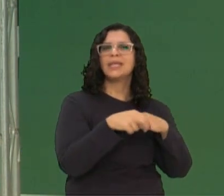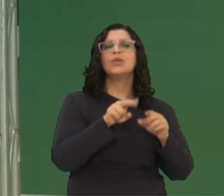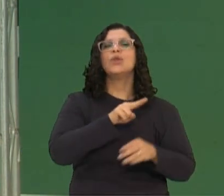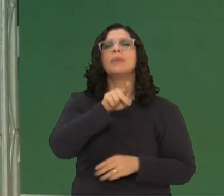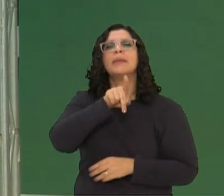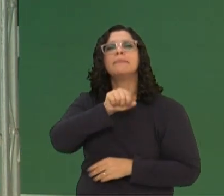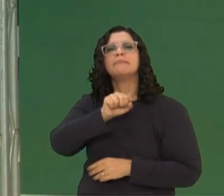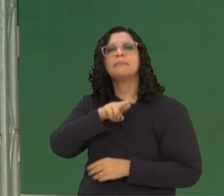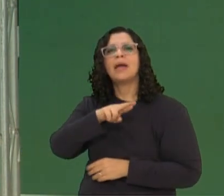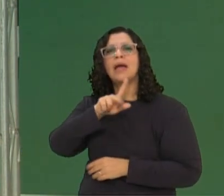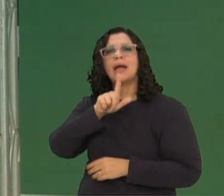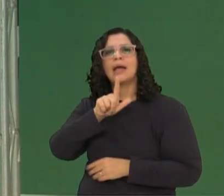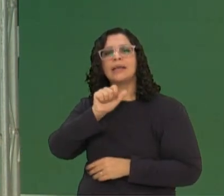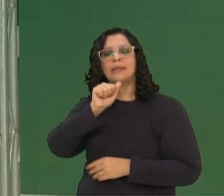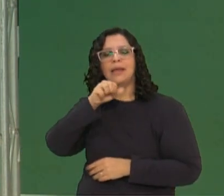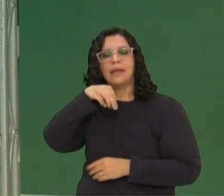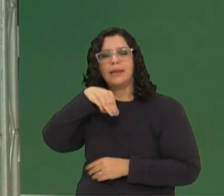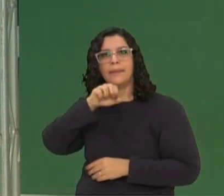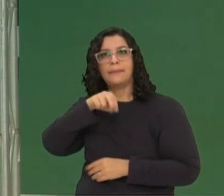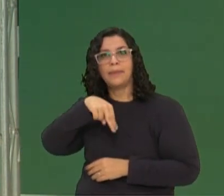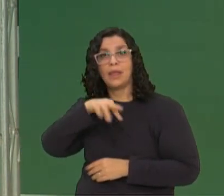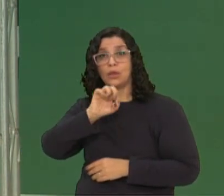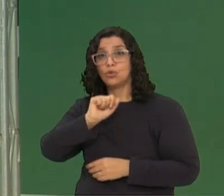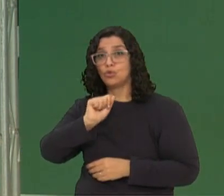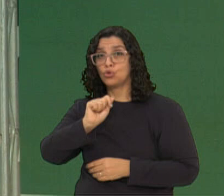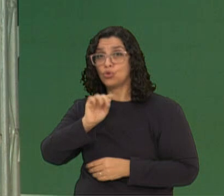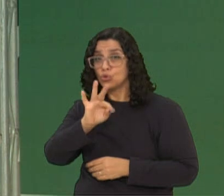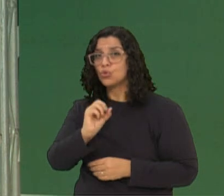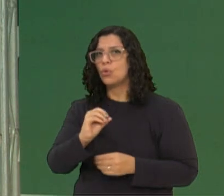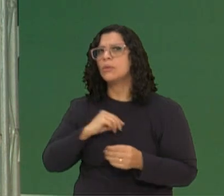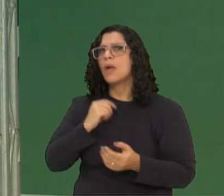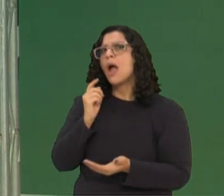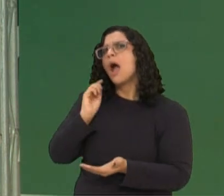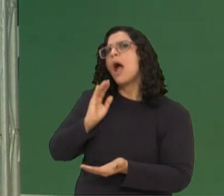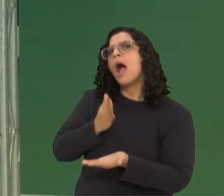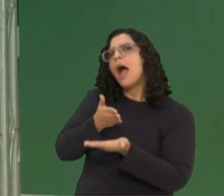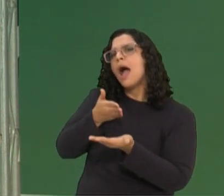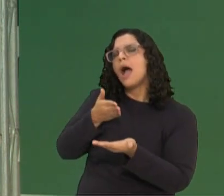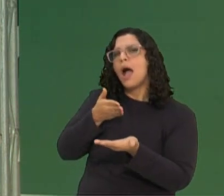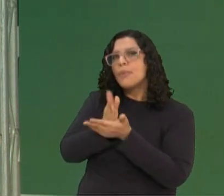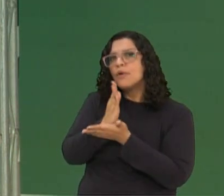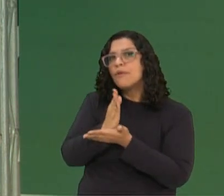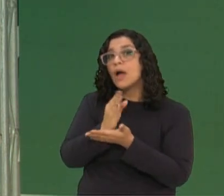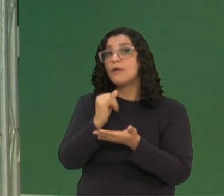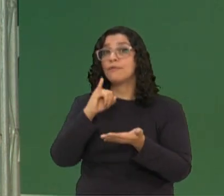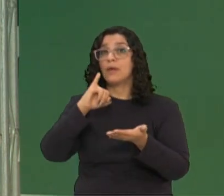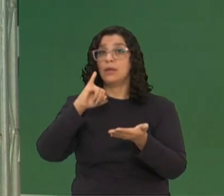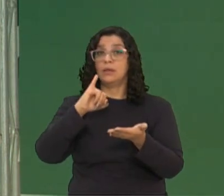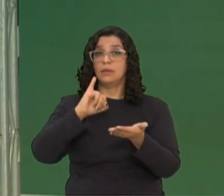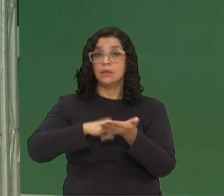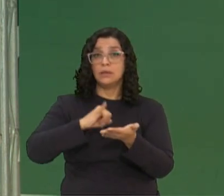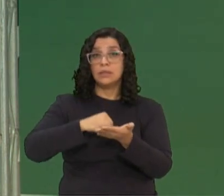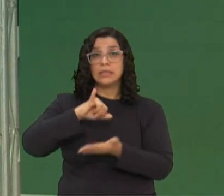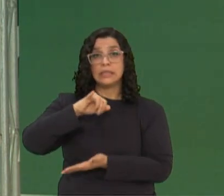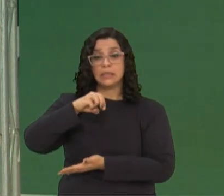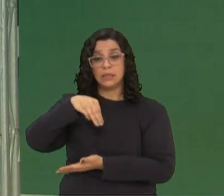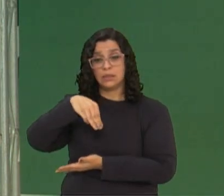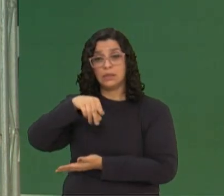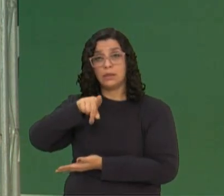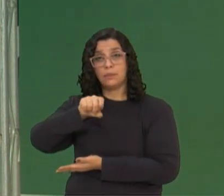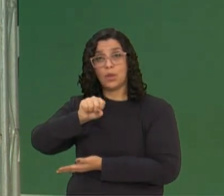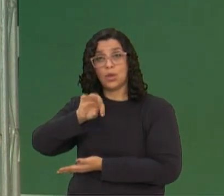parlamento. Esse parlamento que aprovava ou desaprovava impostos e investimentos. E no século